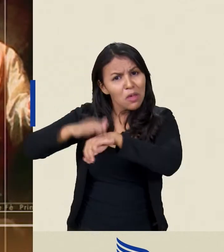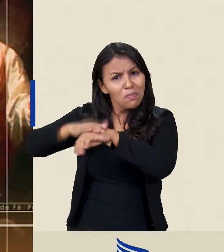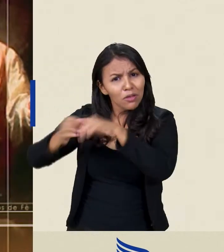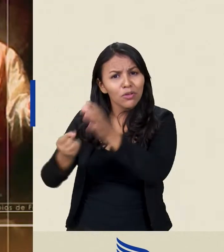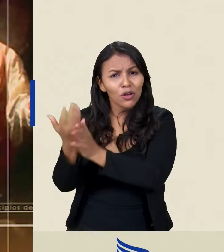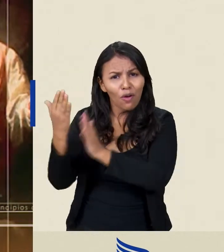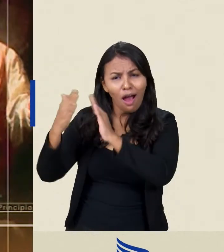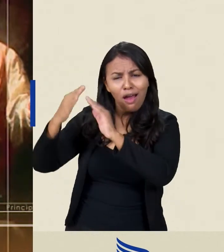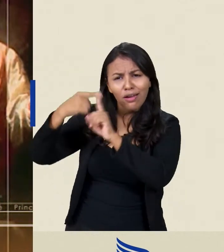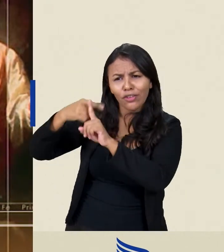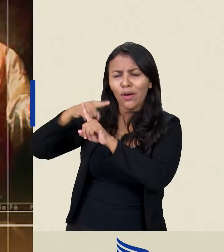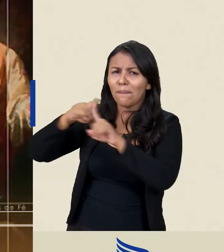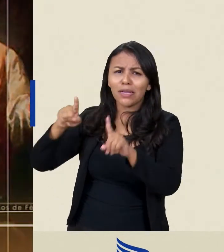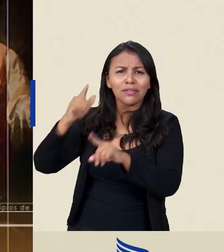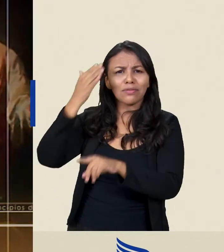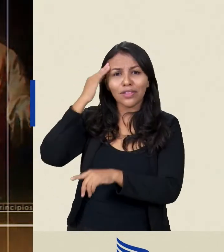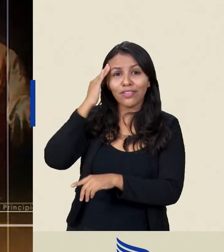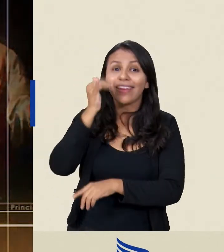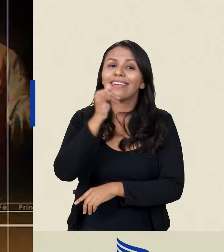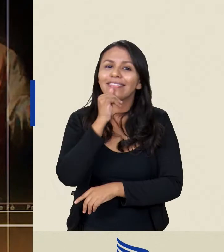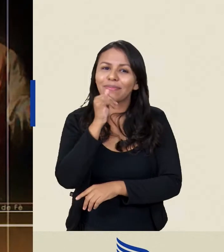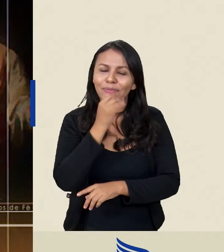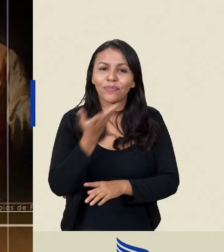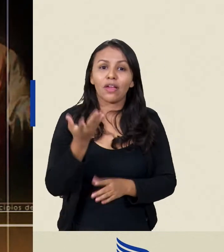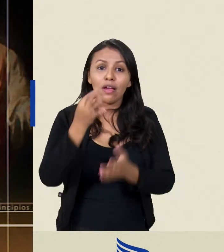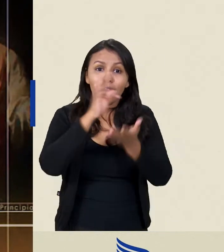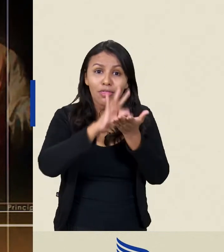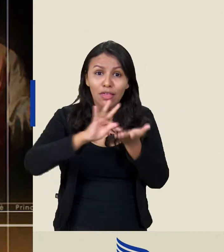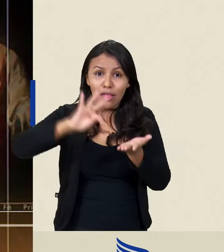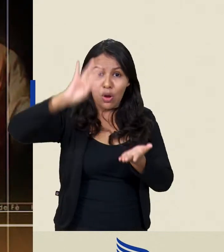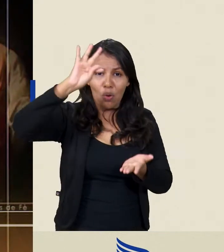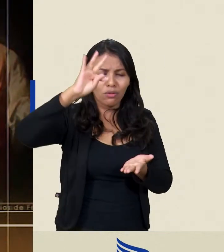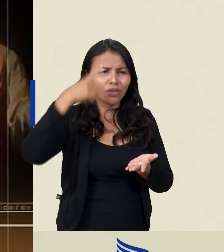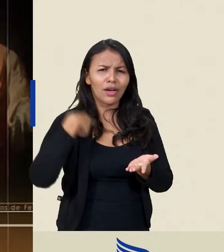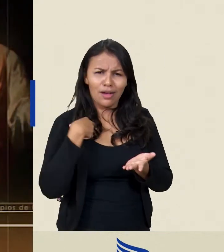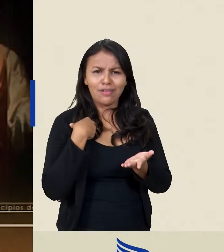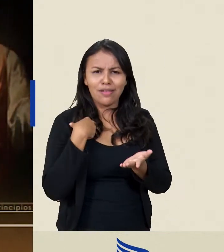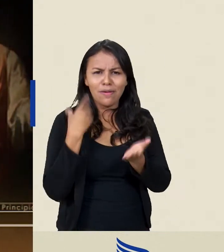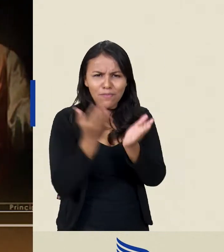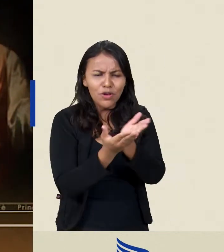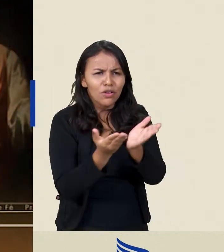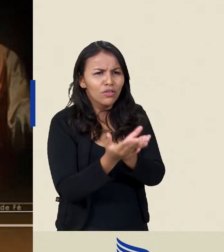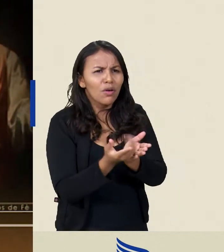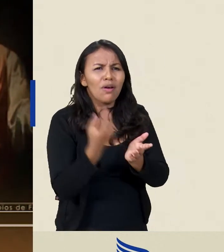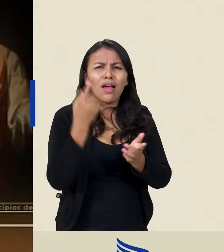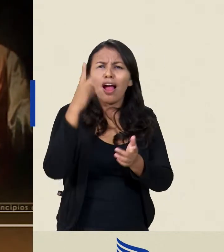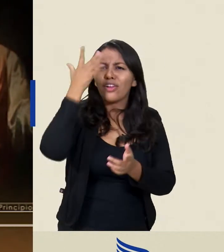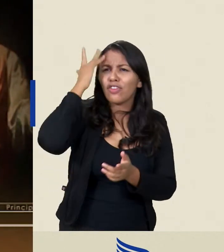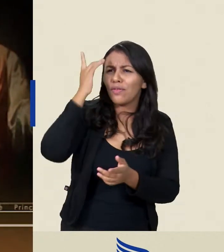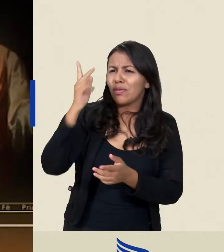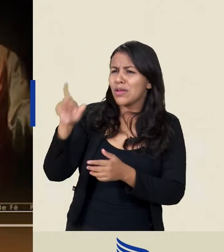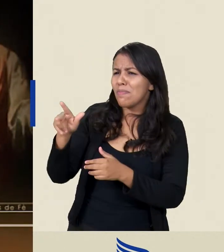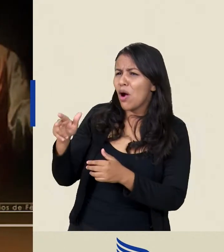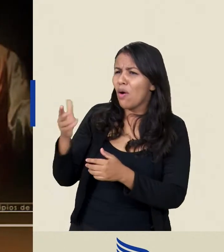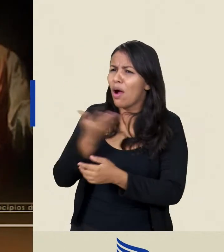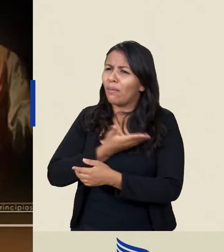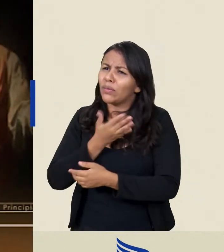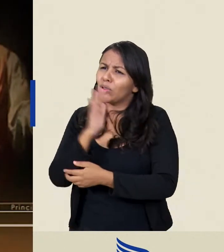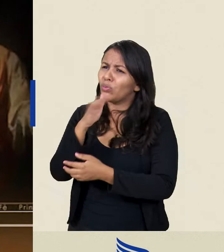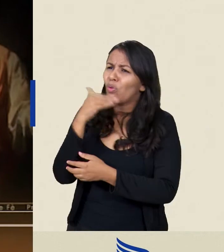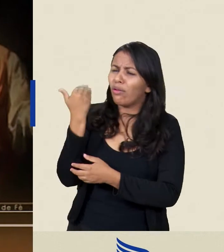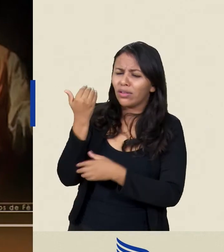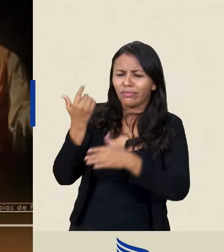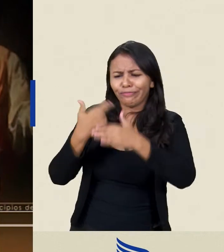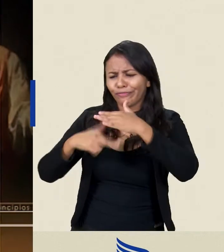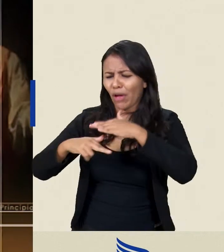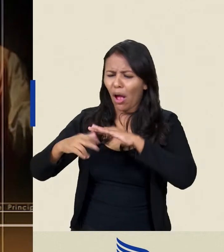os crentes de Tessalônica olhavam para a morte de seus irmãos como uma separação definitiva e eterna.